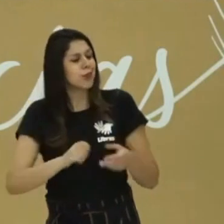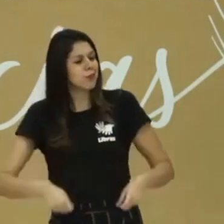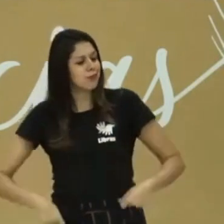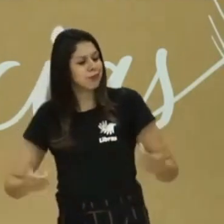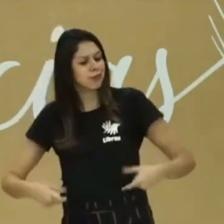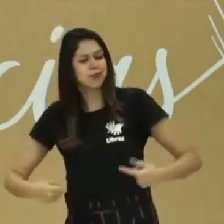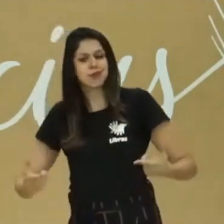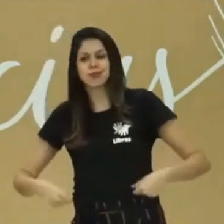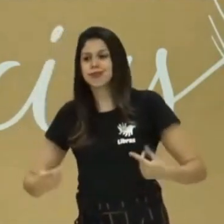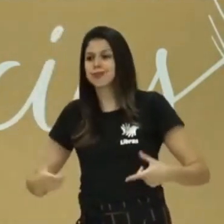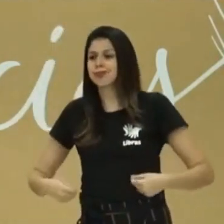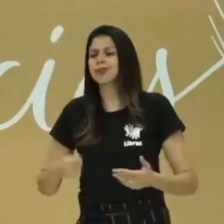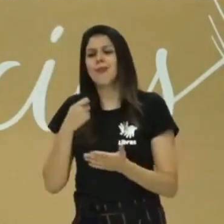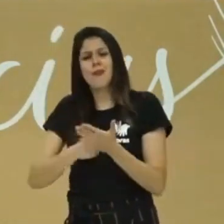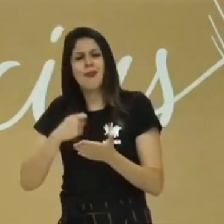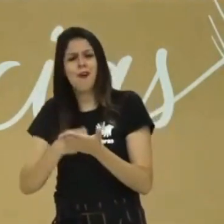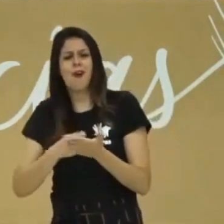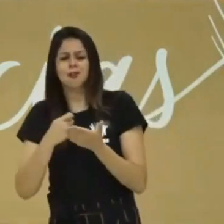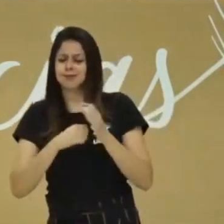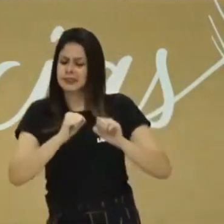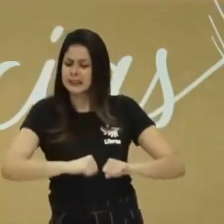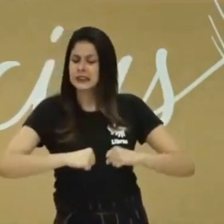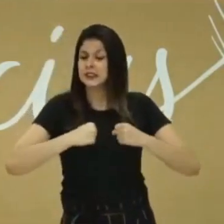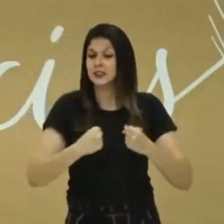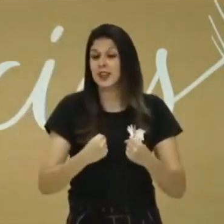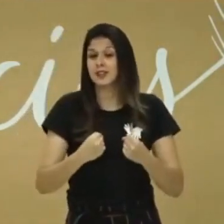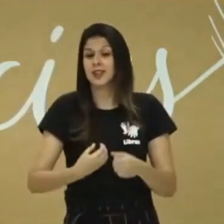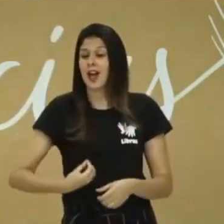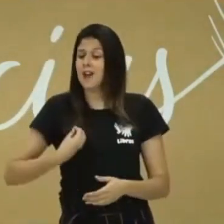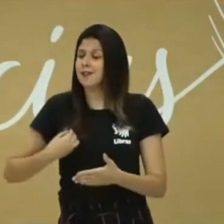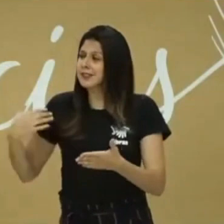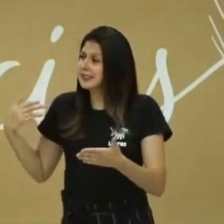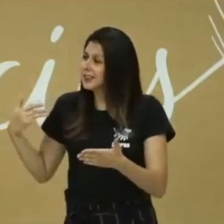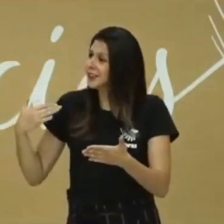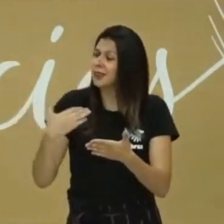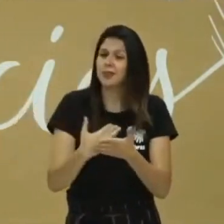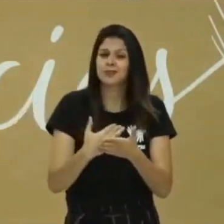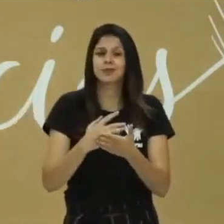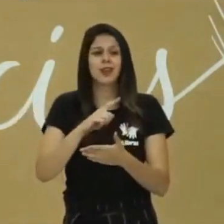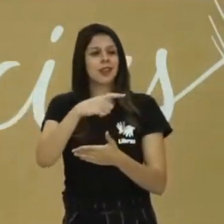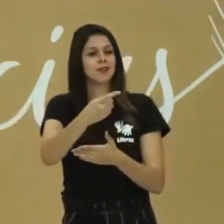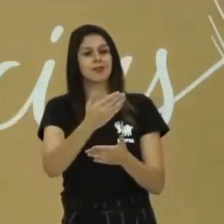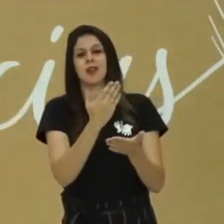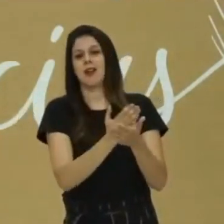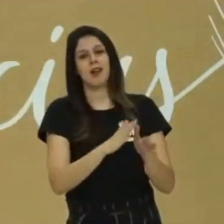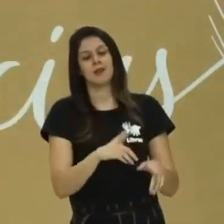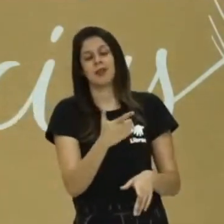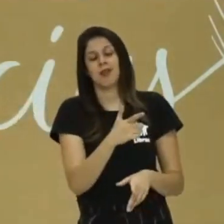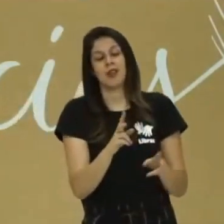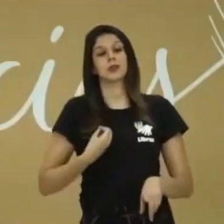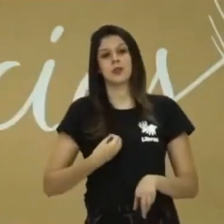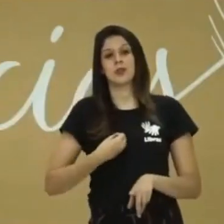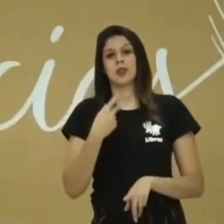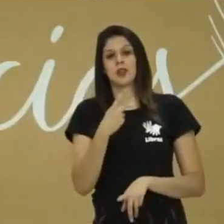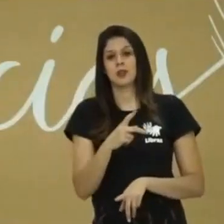dias e gastando a sua energia e o seu tempo e toda a sua vida em coisas que não terá qualquer tipo de valor na